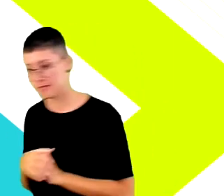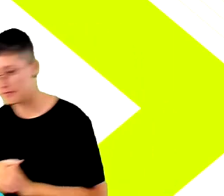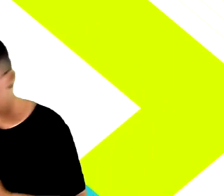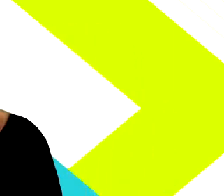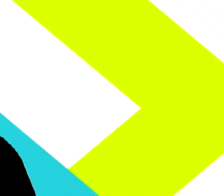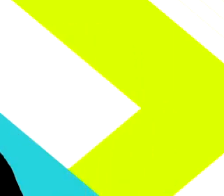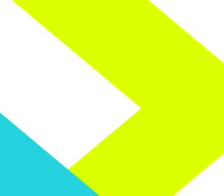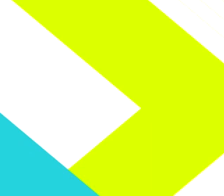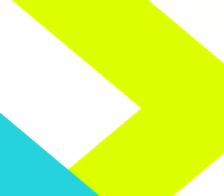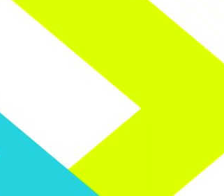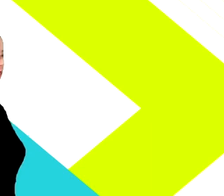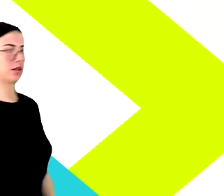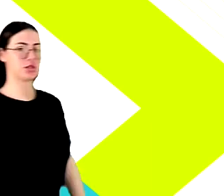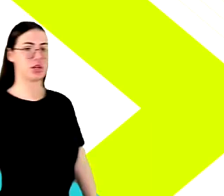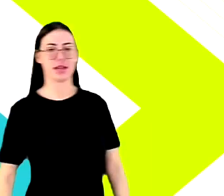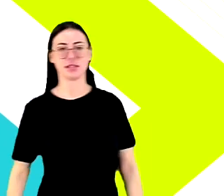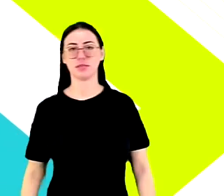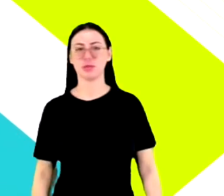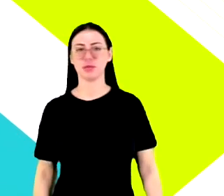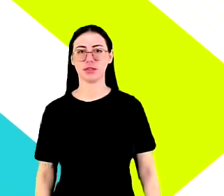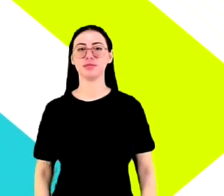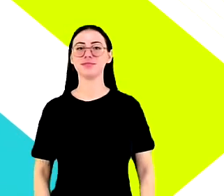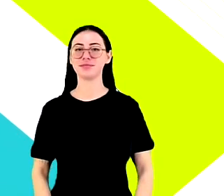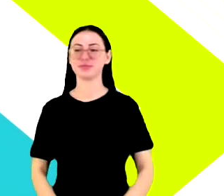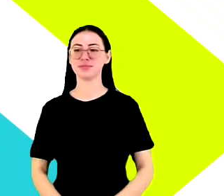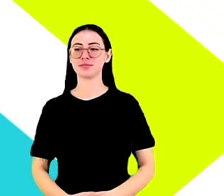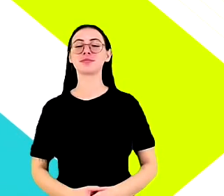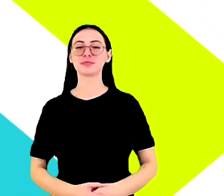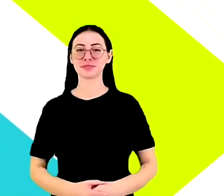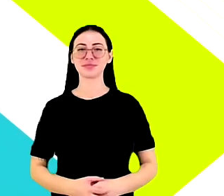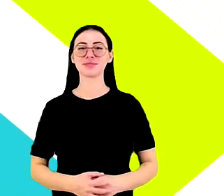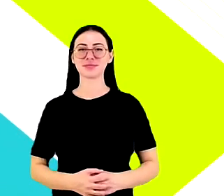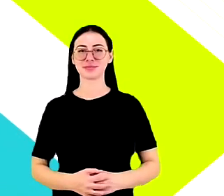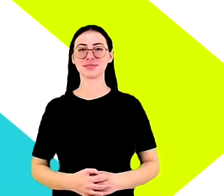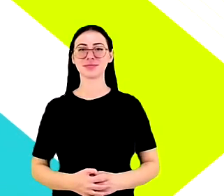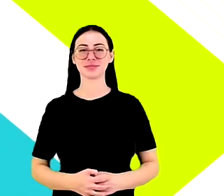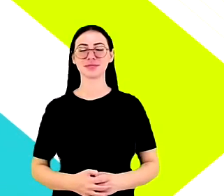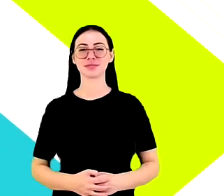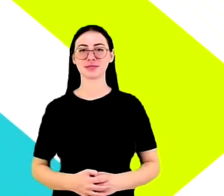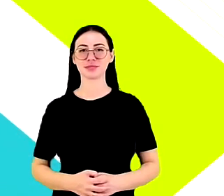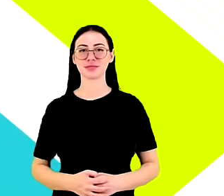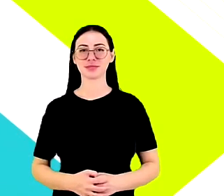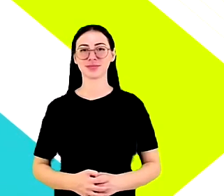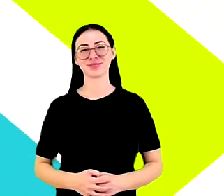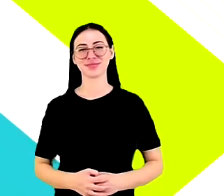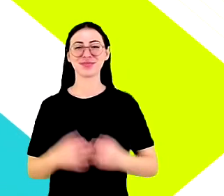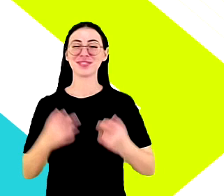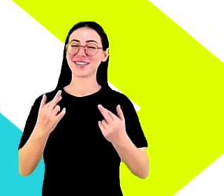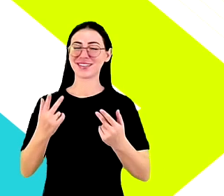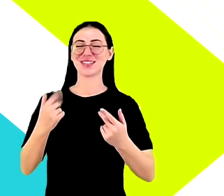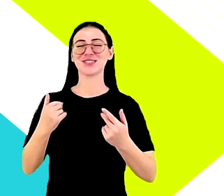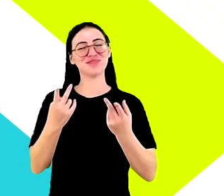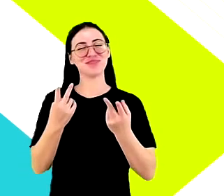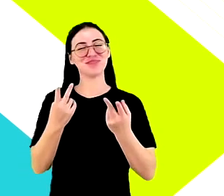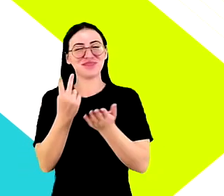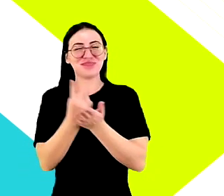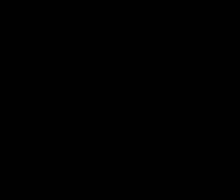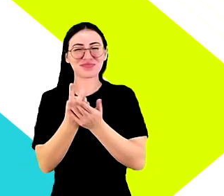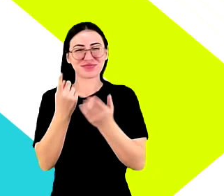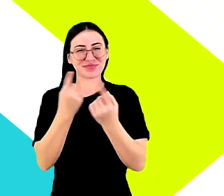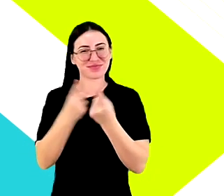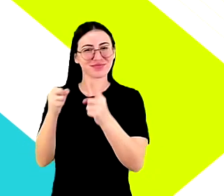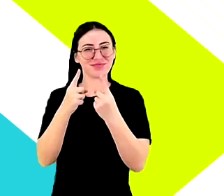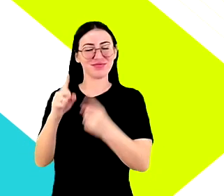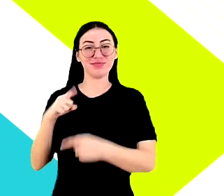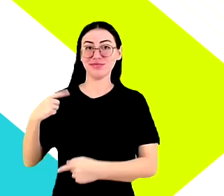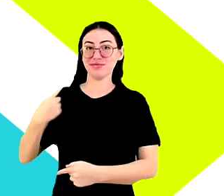projeto. Vocês podem ver que eu estou aqui com o Mark II, o Marquinho, que eu costumo brincar. Né? A gente, o Mark